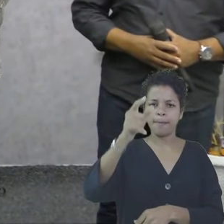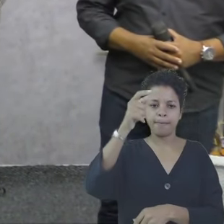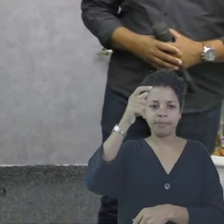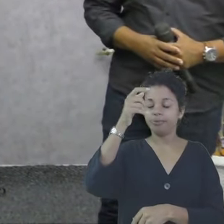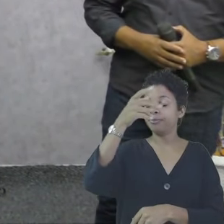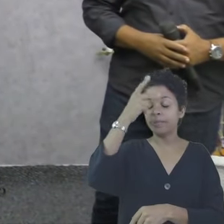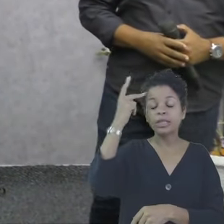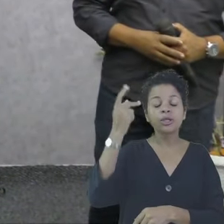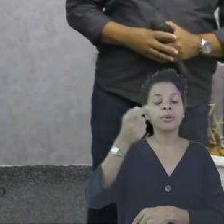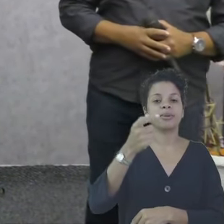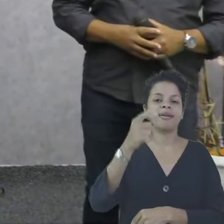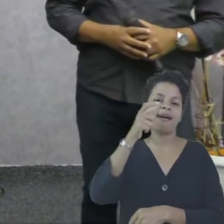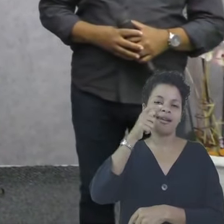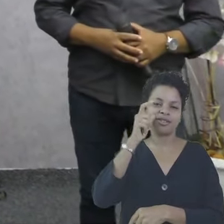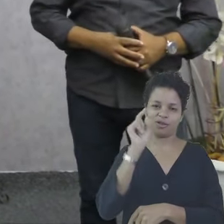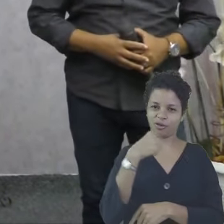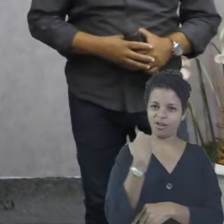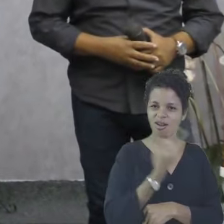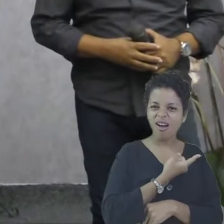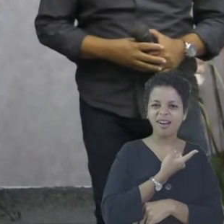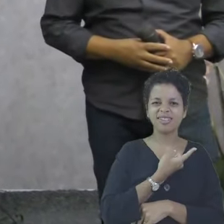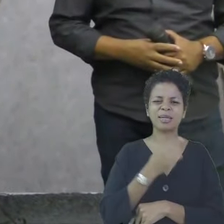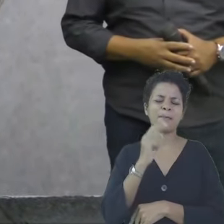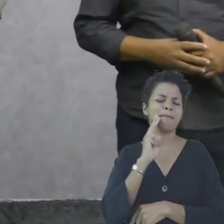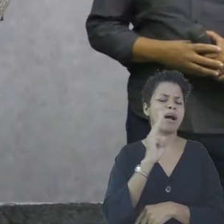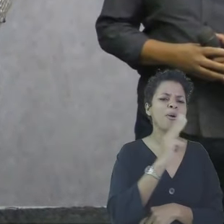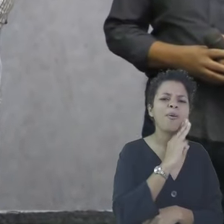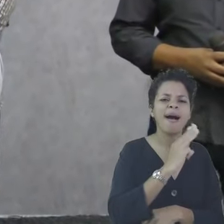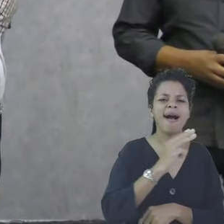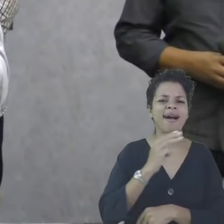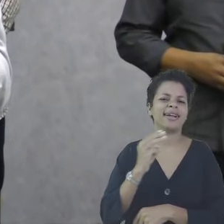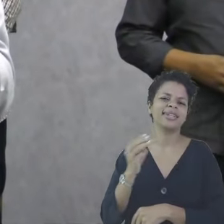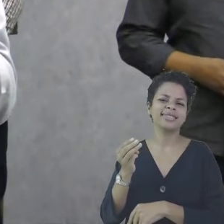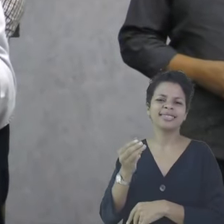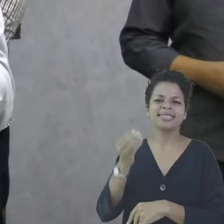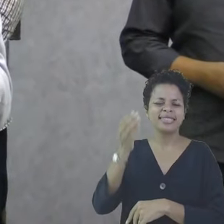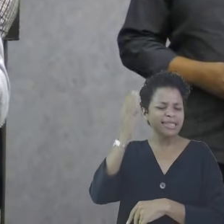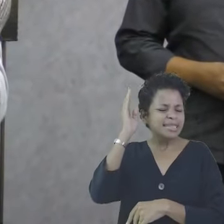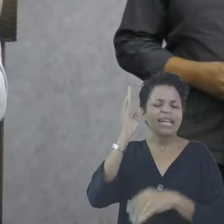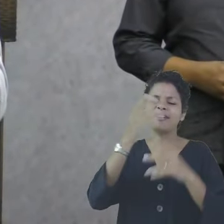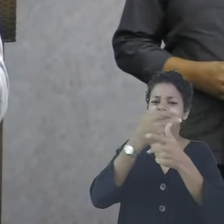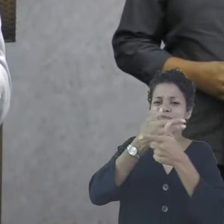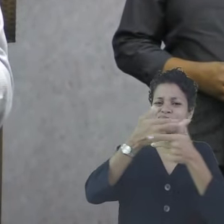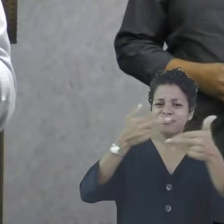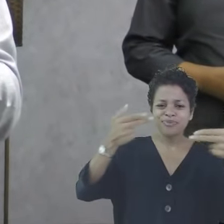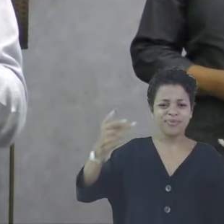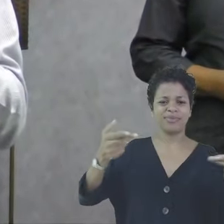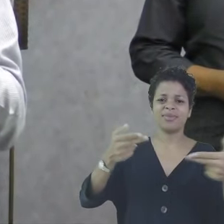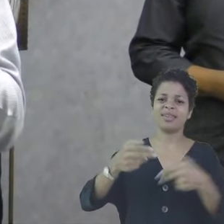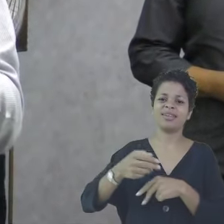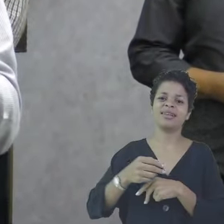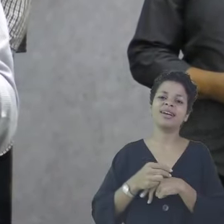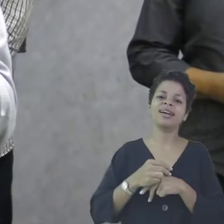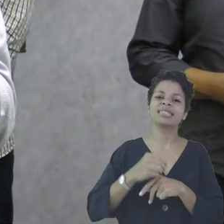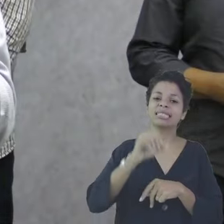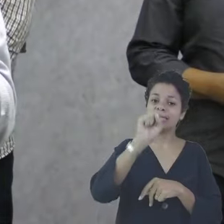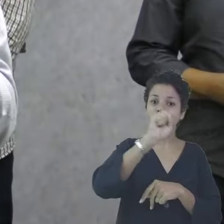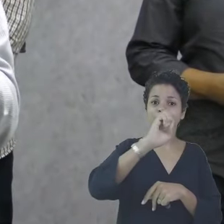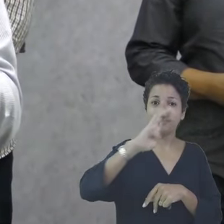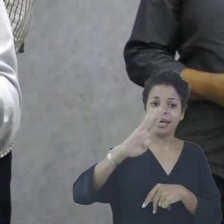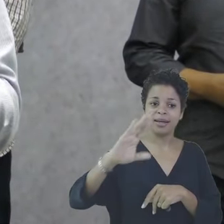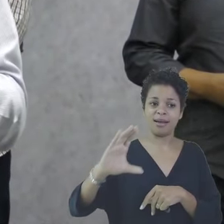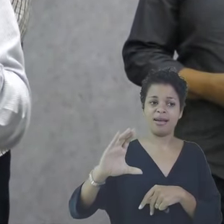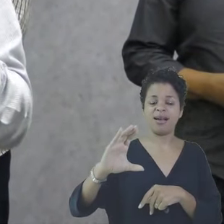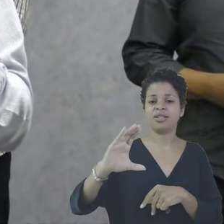assistiram, pessoal de Salvador, Bahia, Mauá, Santo André, Mato Grosso do Sul, Três Fronteiras em São Paulo,